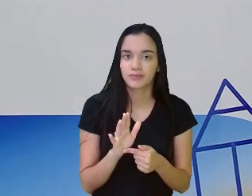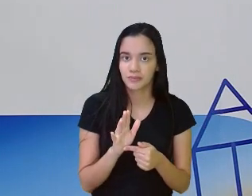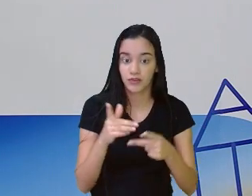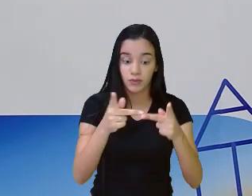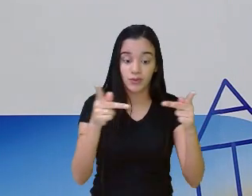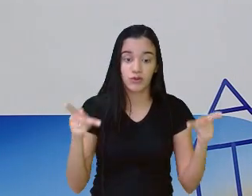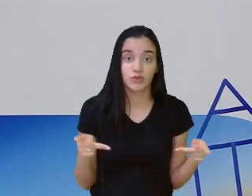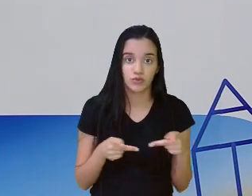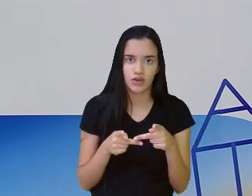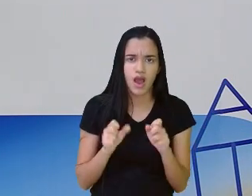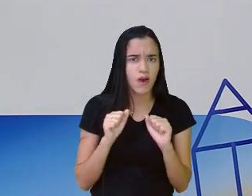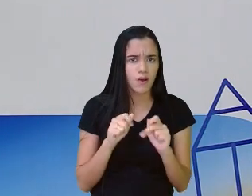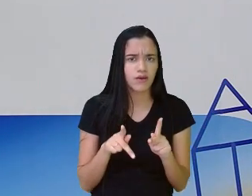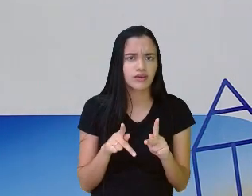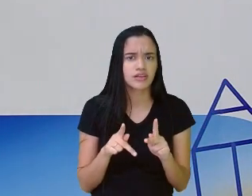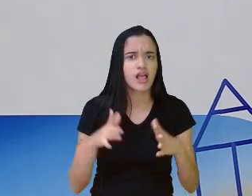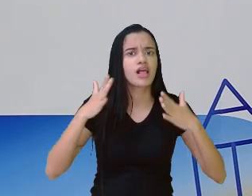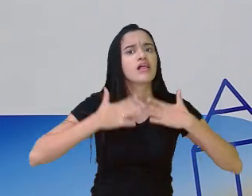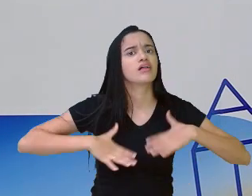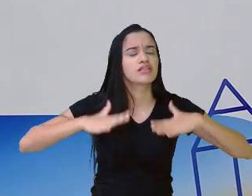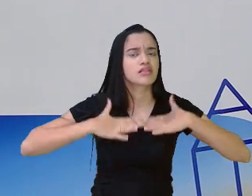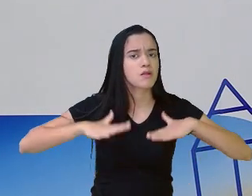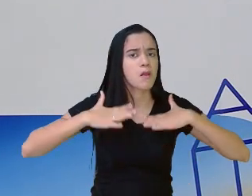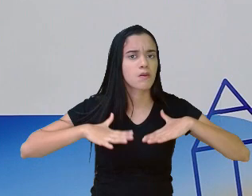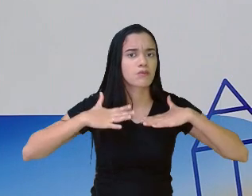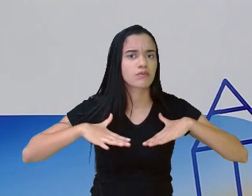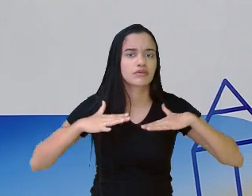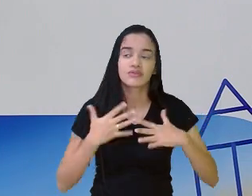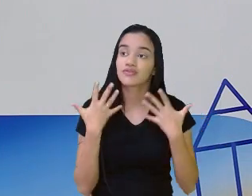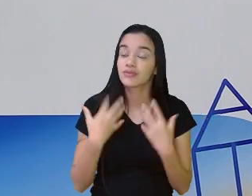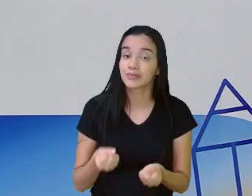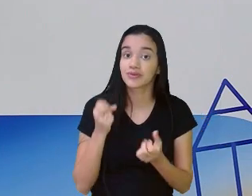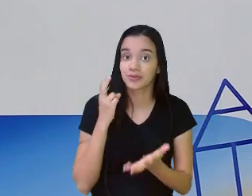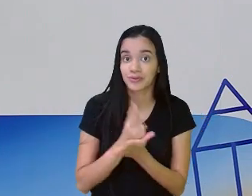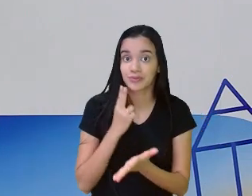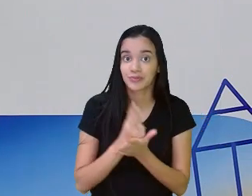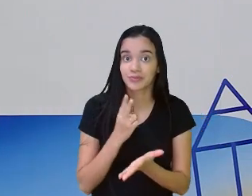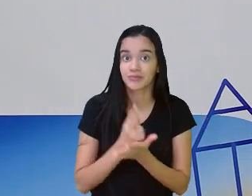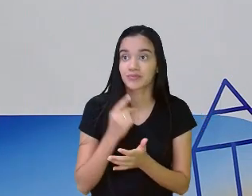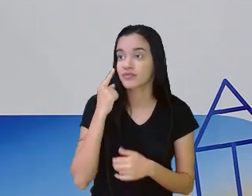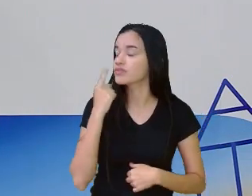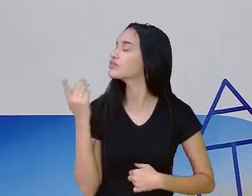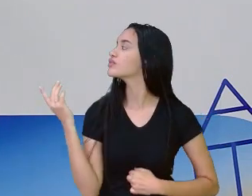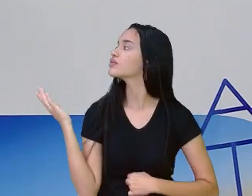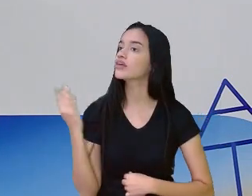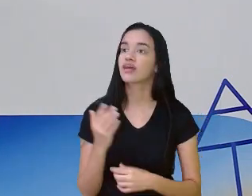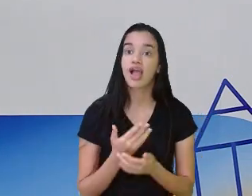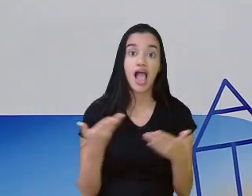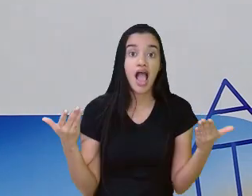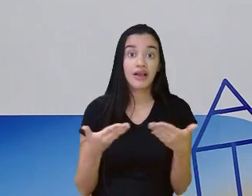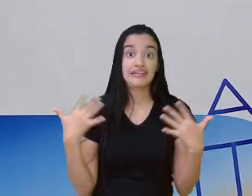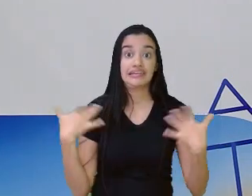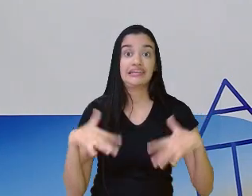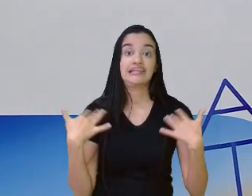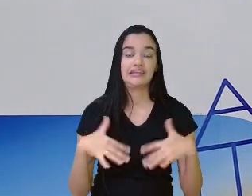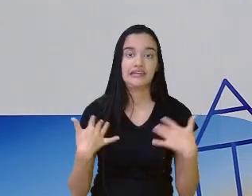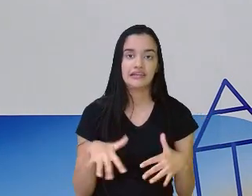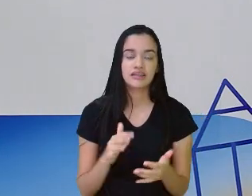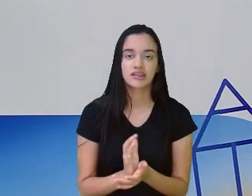ano. Beleza? Tranquilo até aí? Vamos continuar. E agora? Eita,